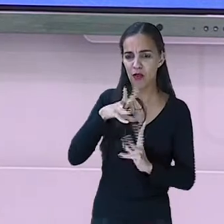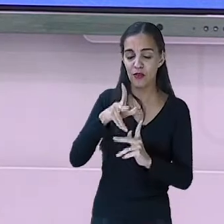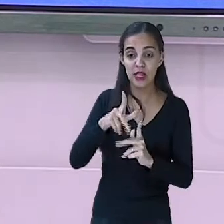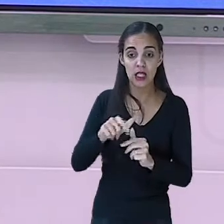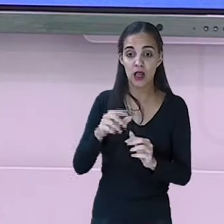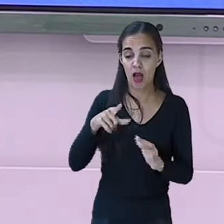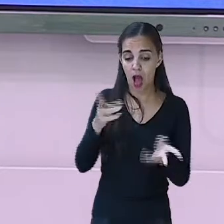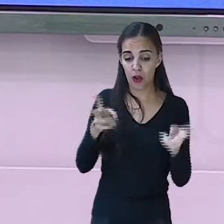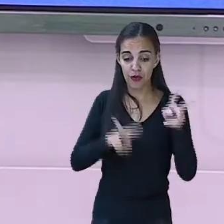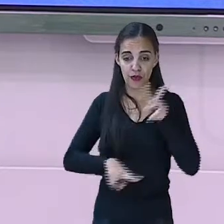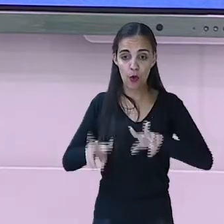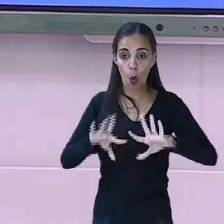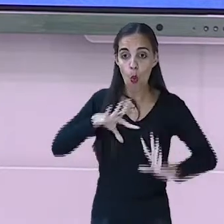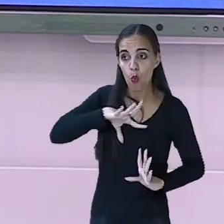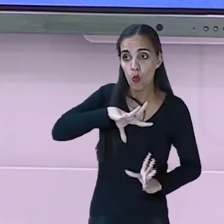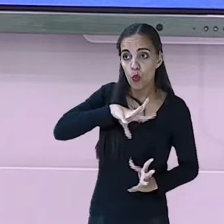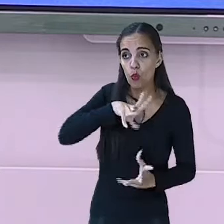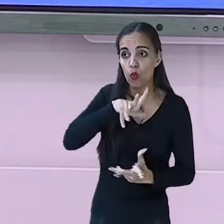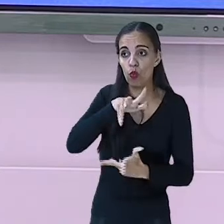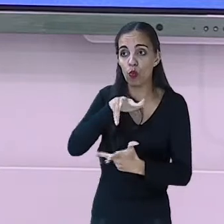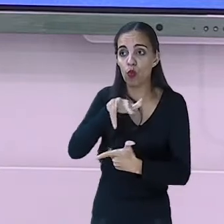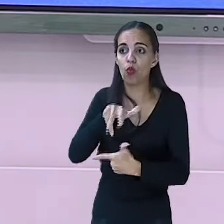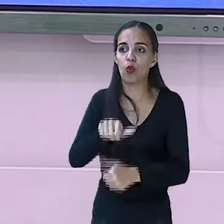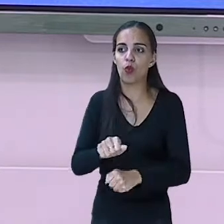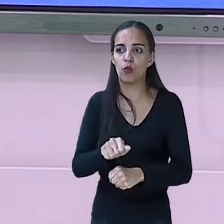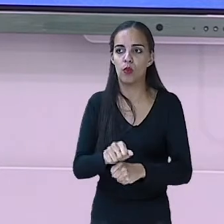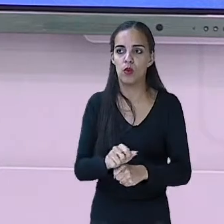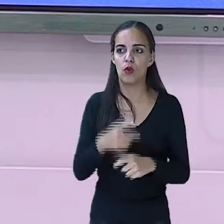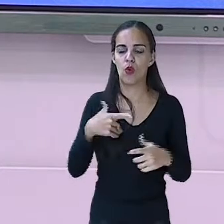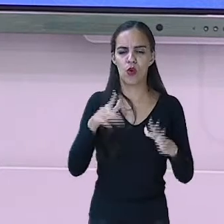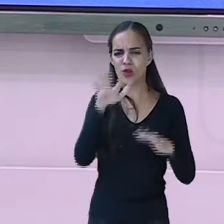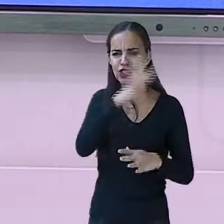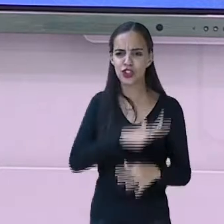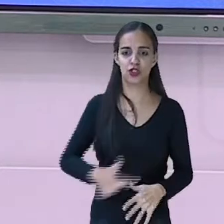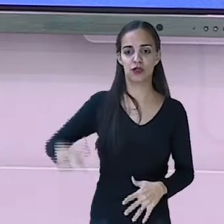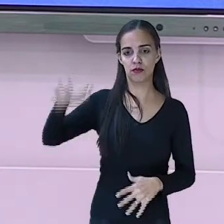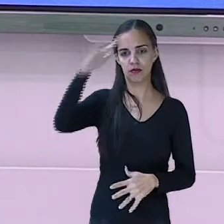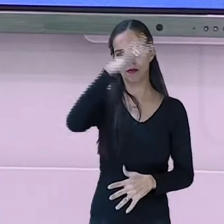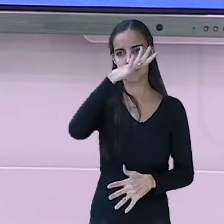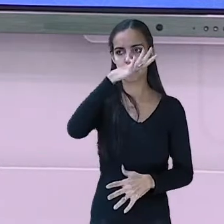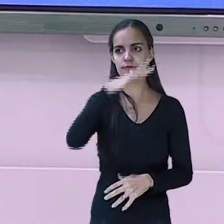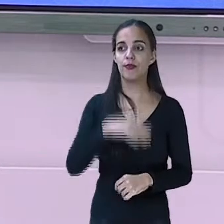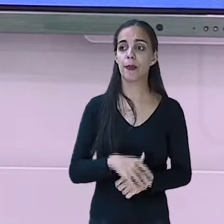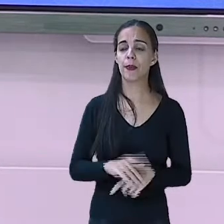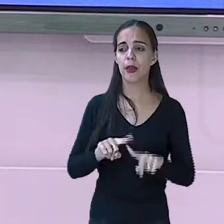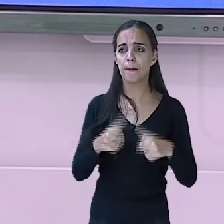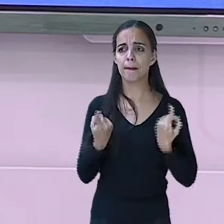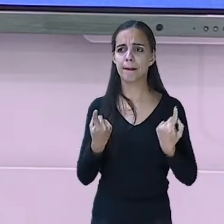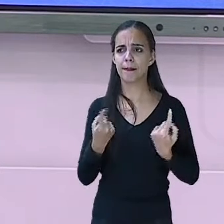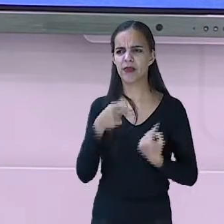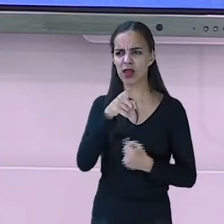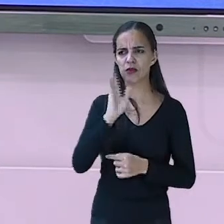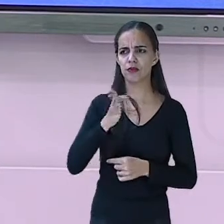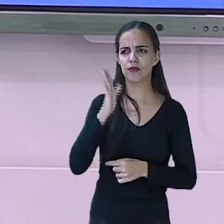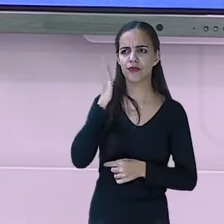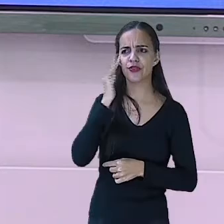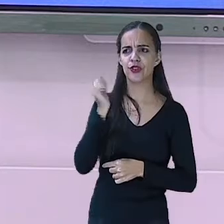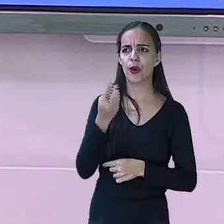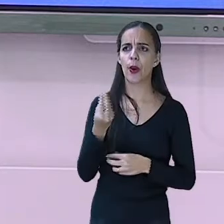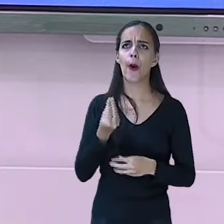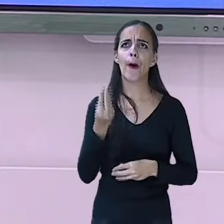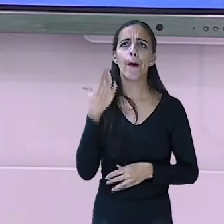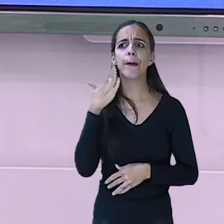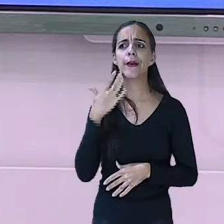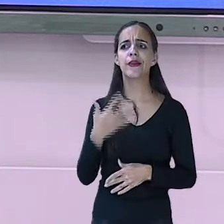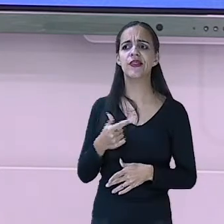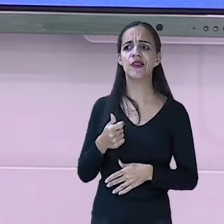avaliação que nós precisamos ter a nível global. Mas você deve estar pensando, como é que eu